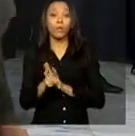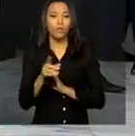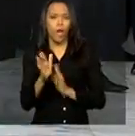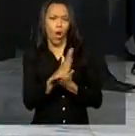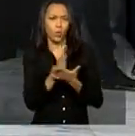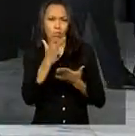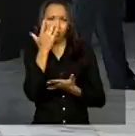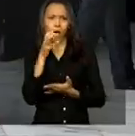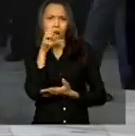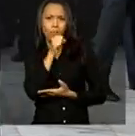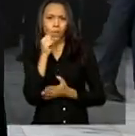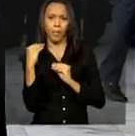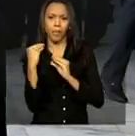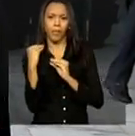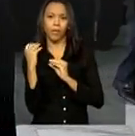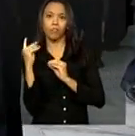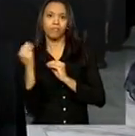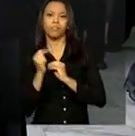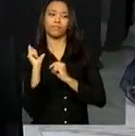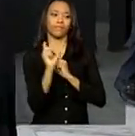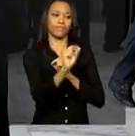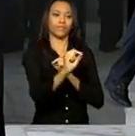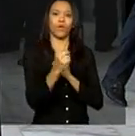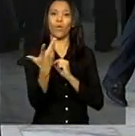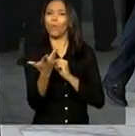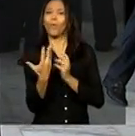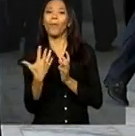com a presidenta, outros parecem...